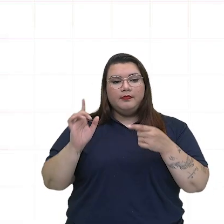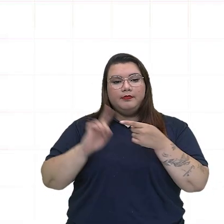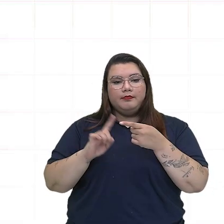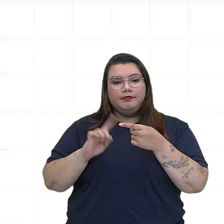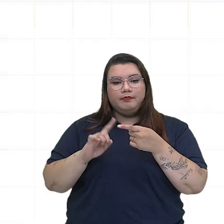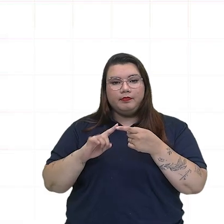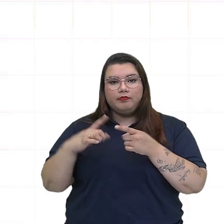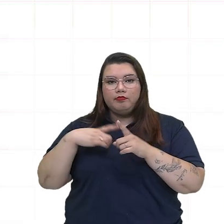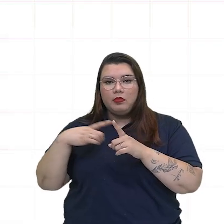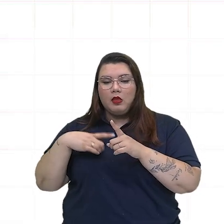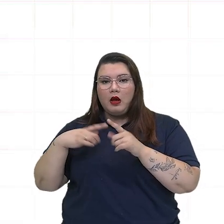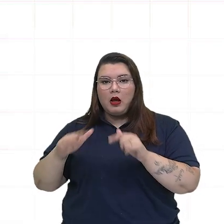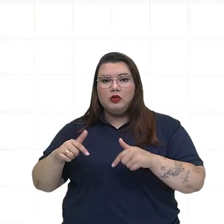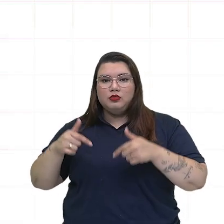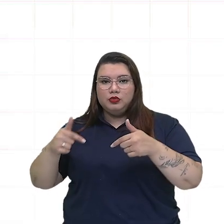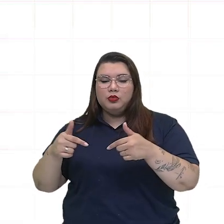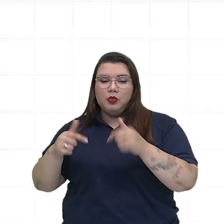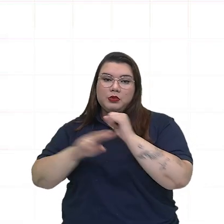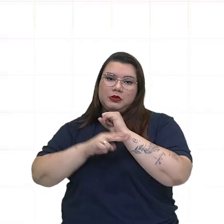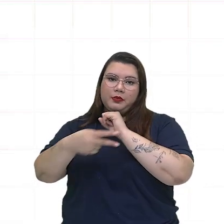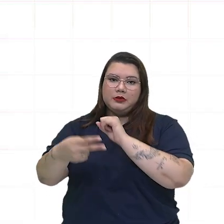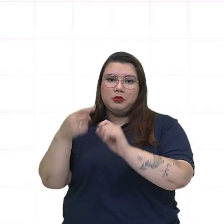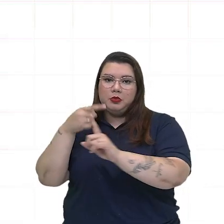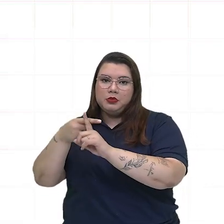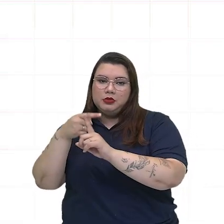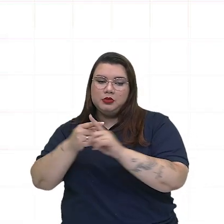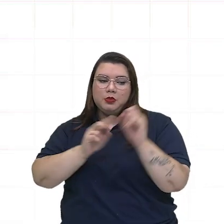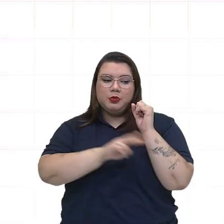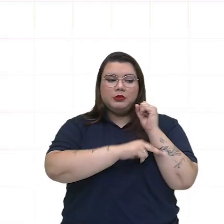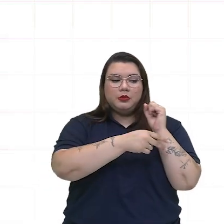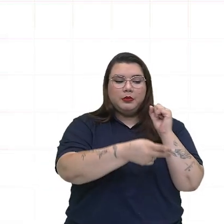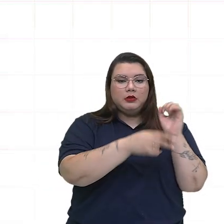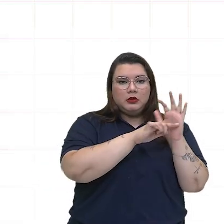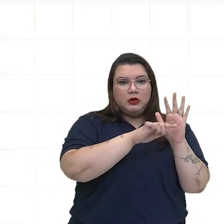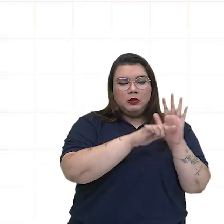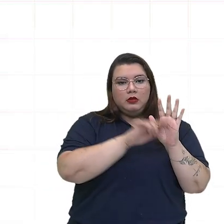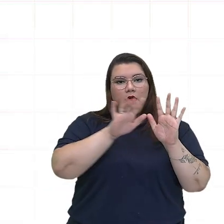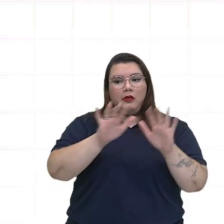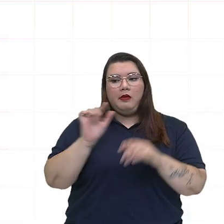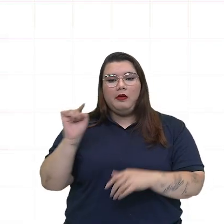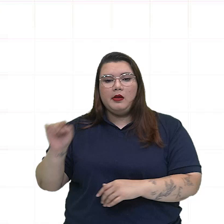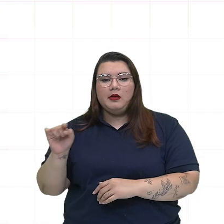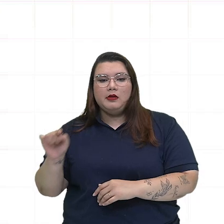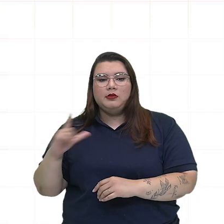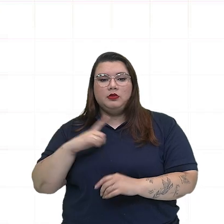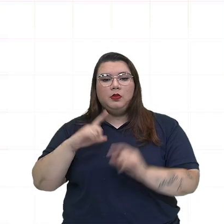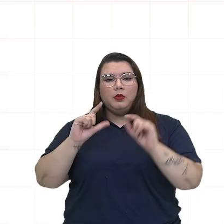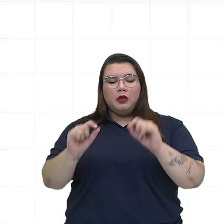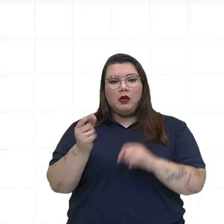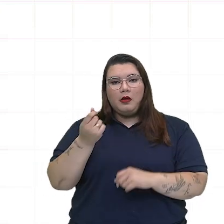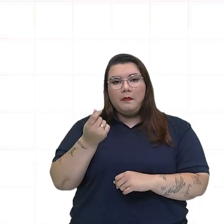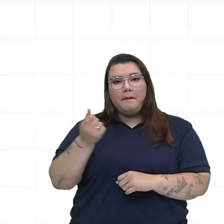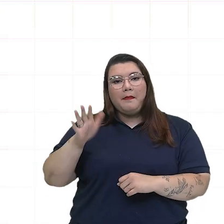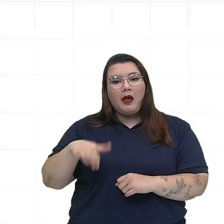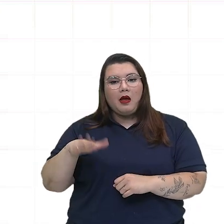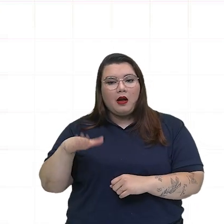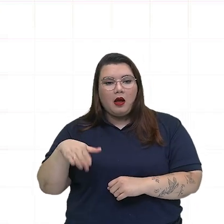aí que vamos ter as vantagens e as desvantagens. As vantagens, gente, vai ser o baixo custo